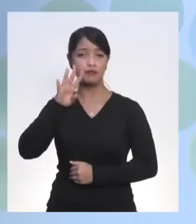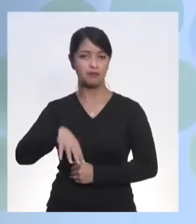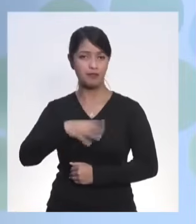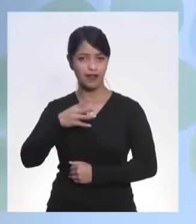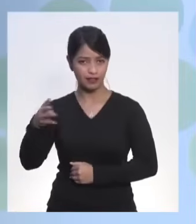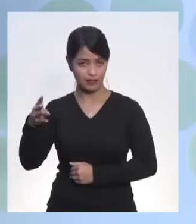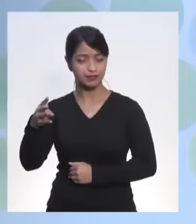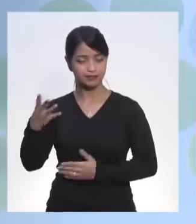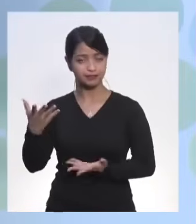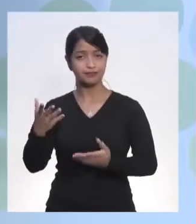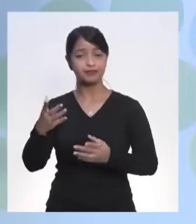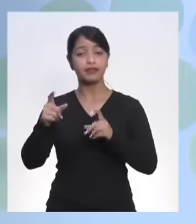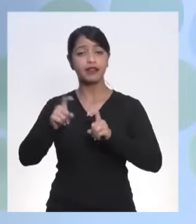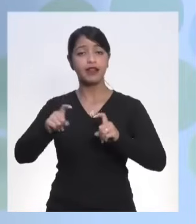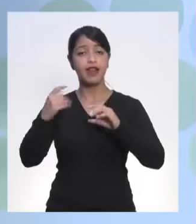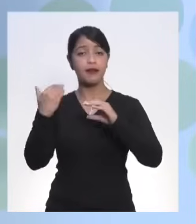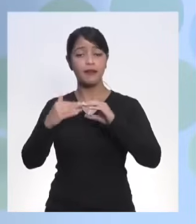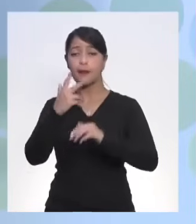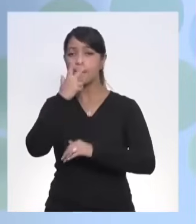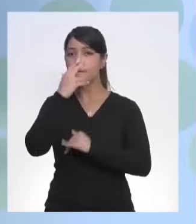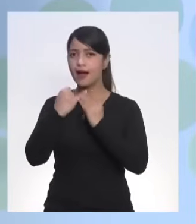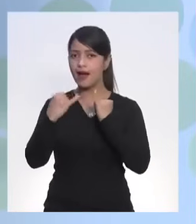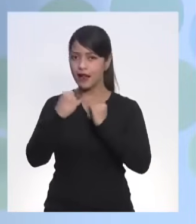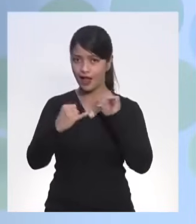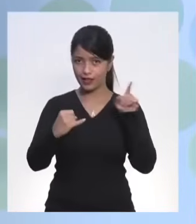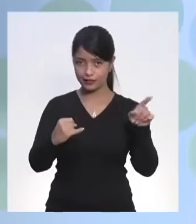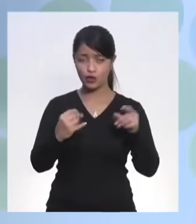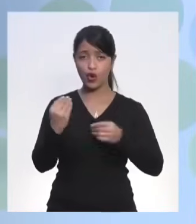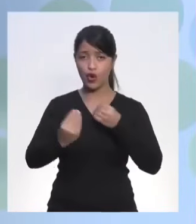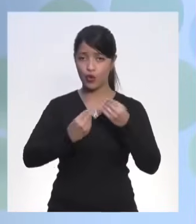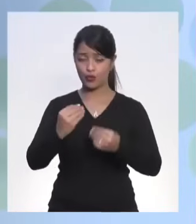parecido com o do Instagram. É